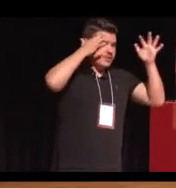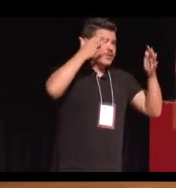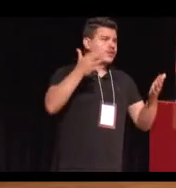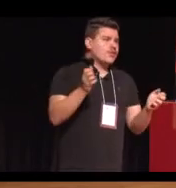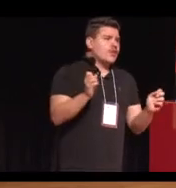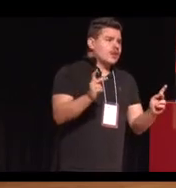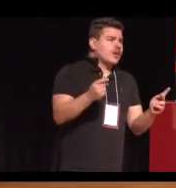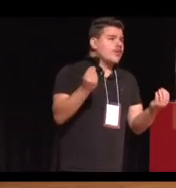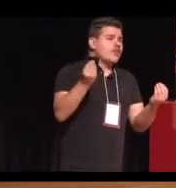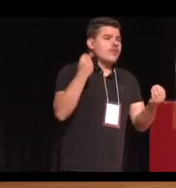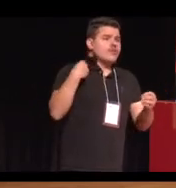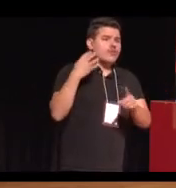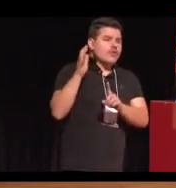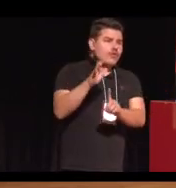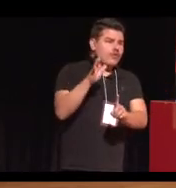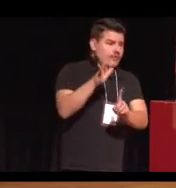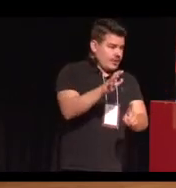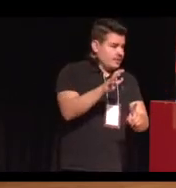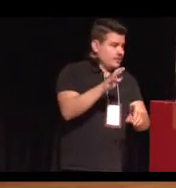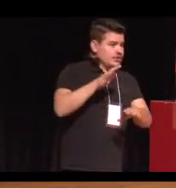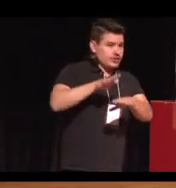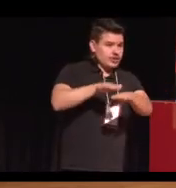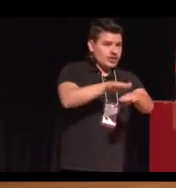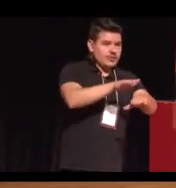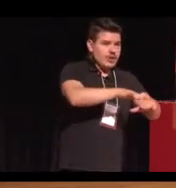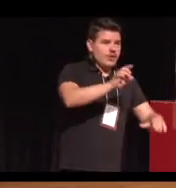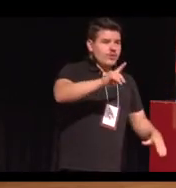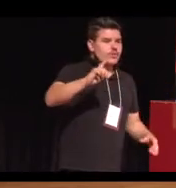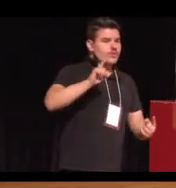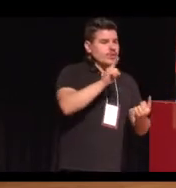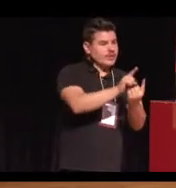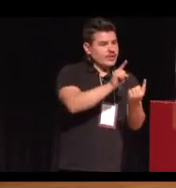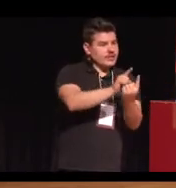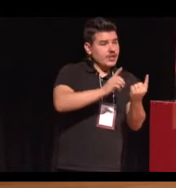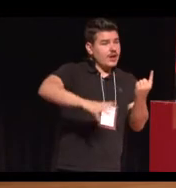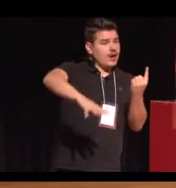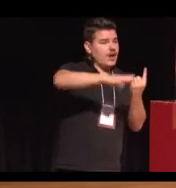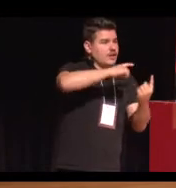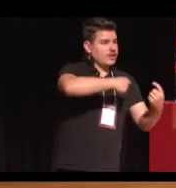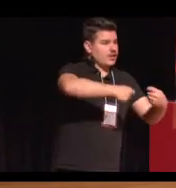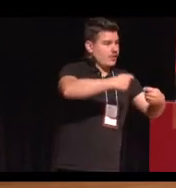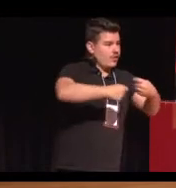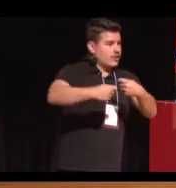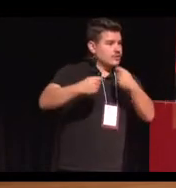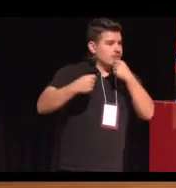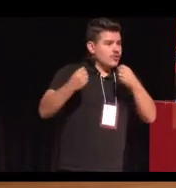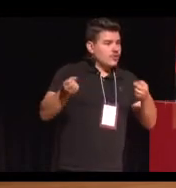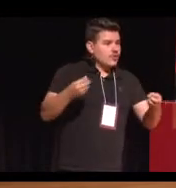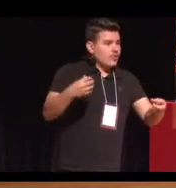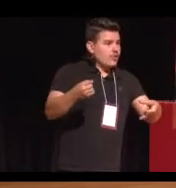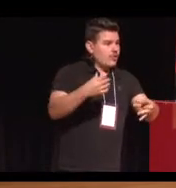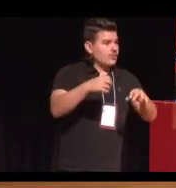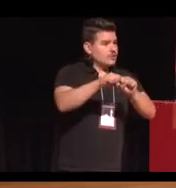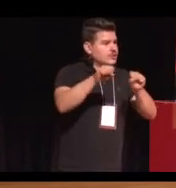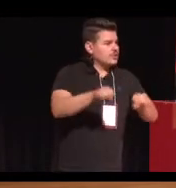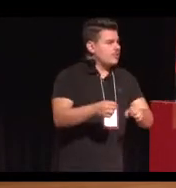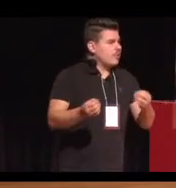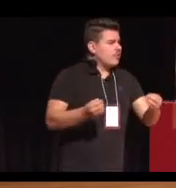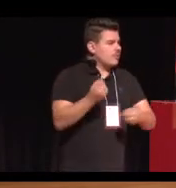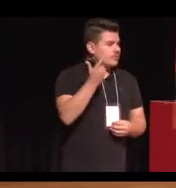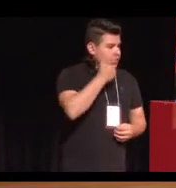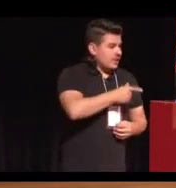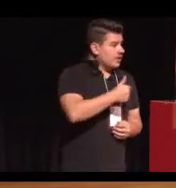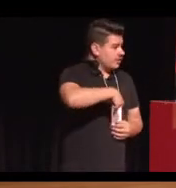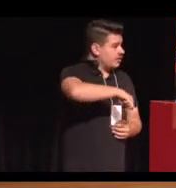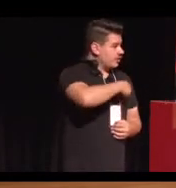gente convence o cliente, mais especificamente a área de negócio, a modernizar esse sistema, que era o que a gente queria